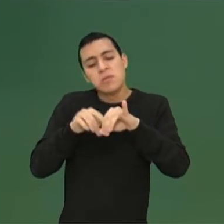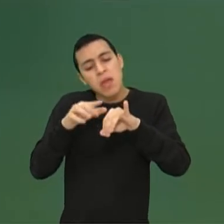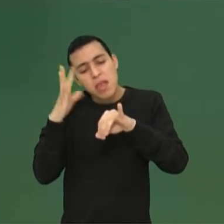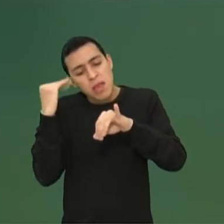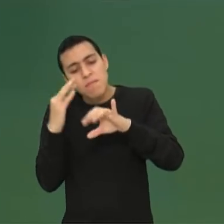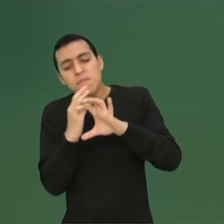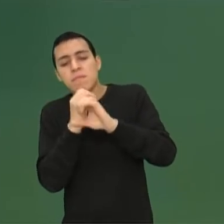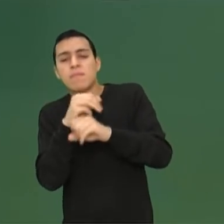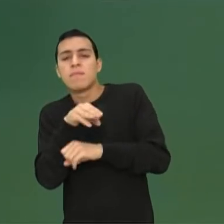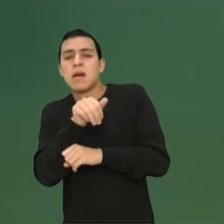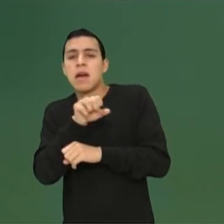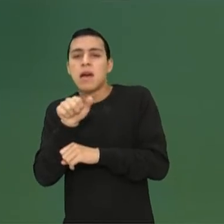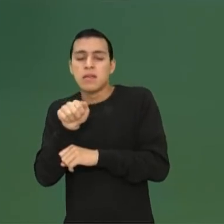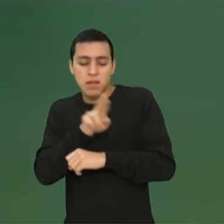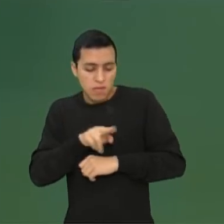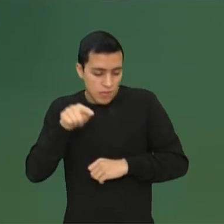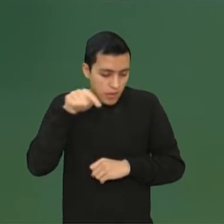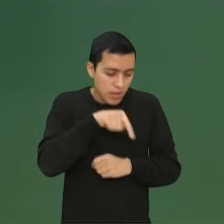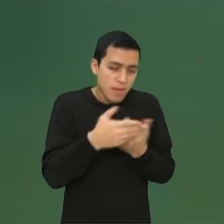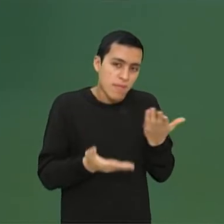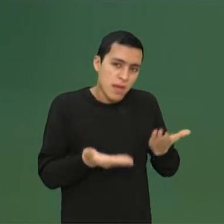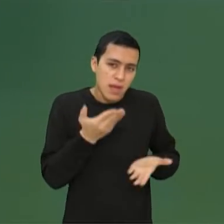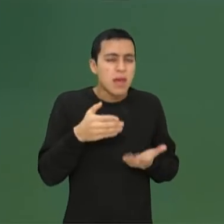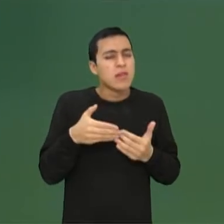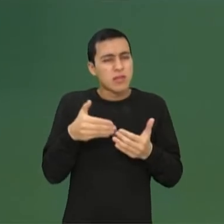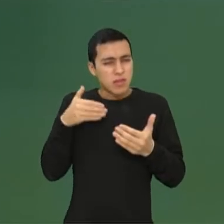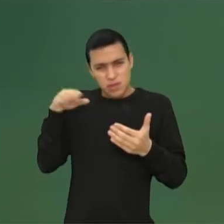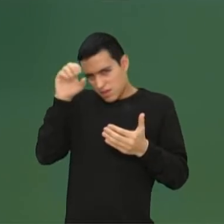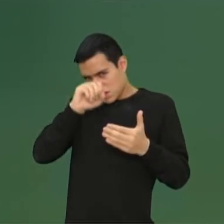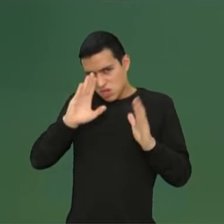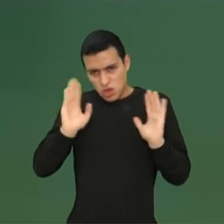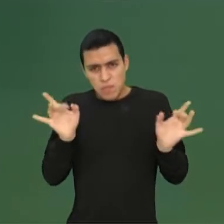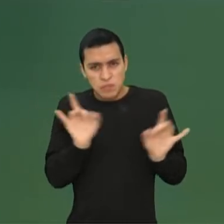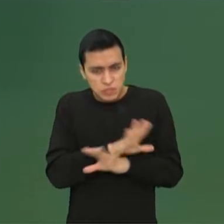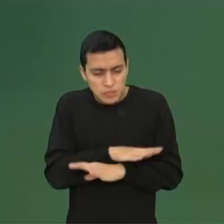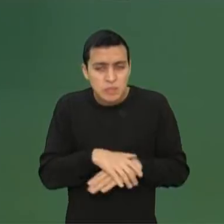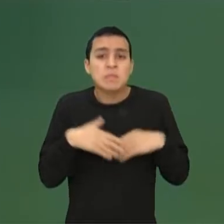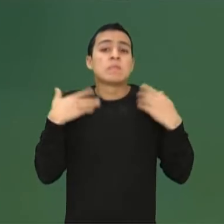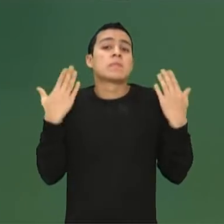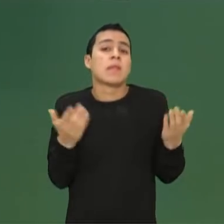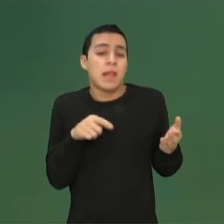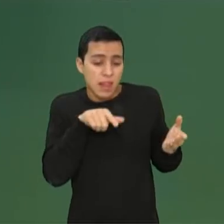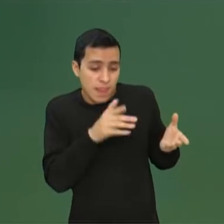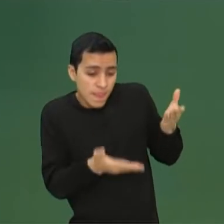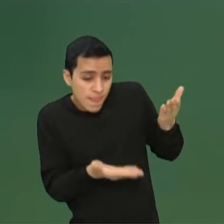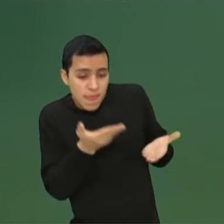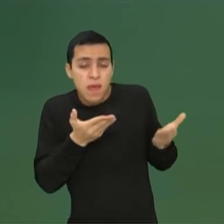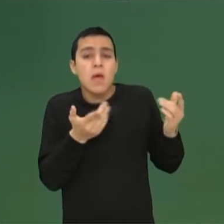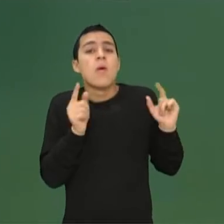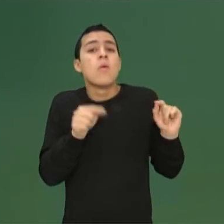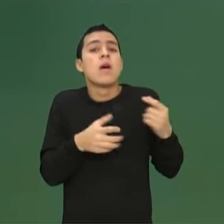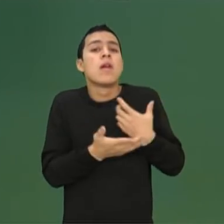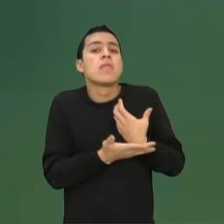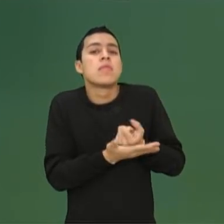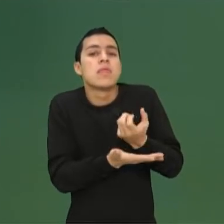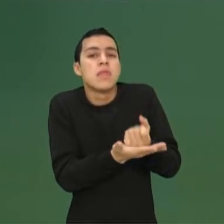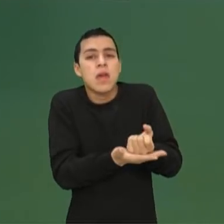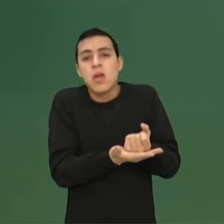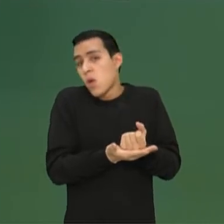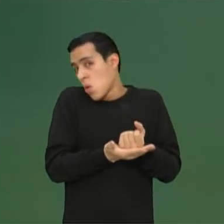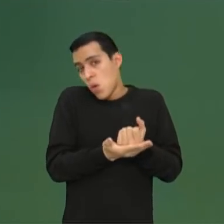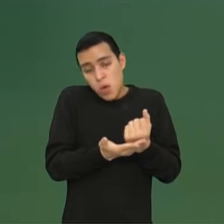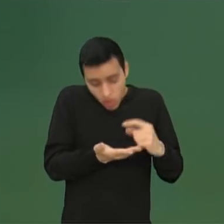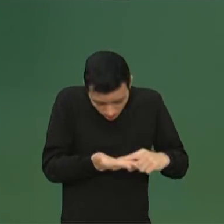dia, eu uso o instrumento balança. Vocês aprenderam agora há pouco comigo. A balança, ela registra o